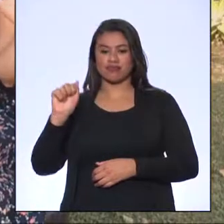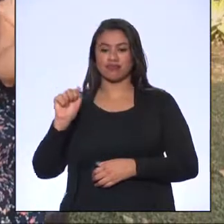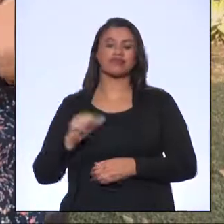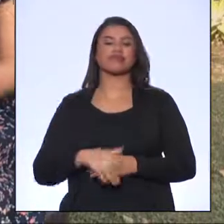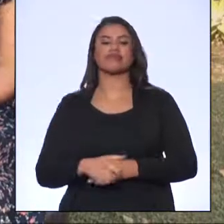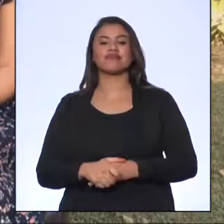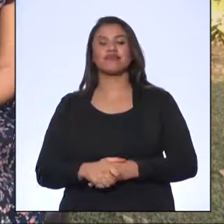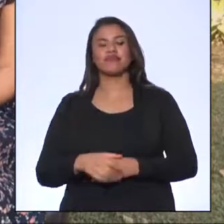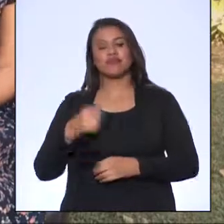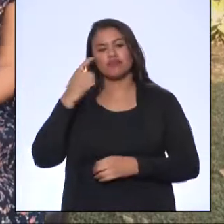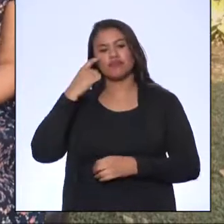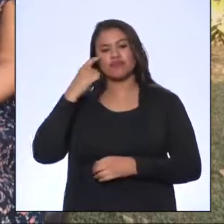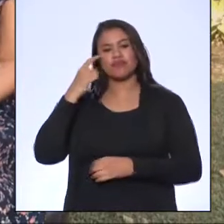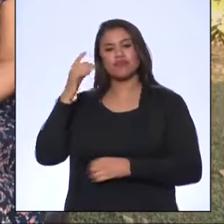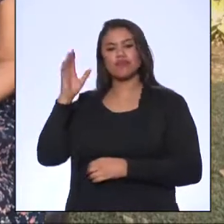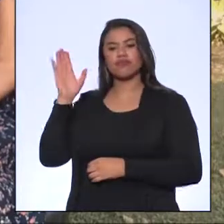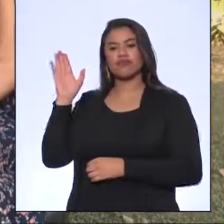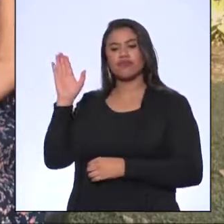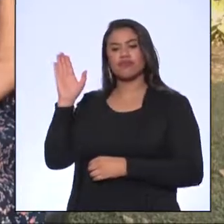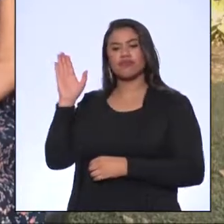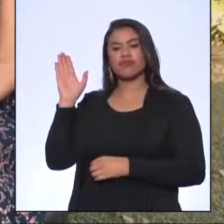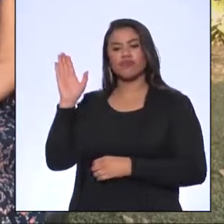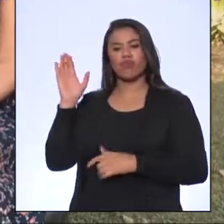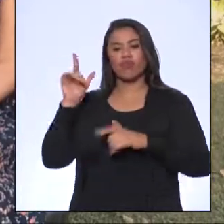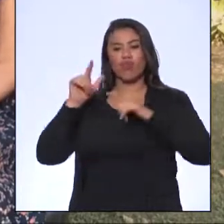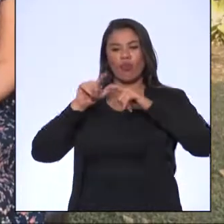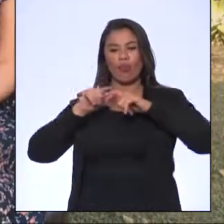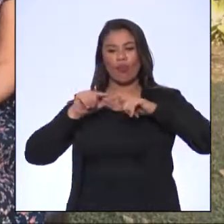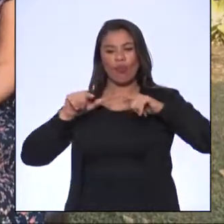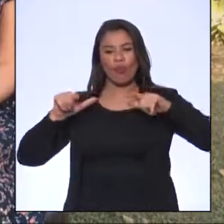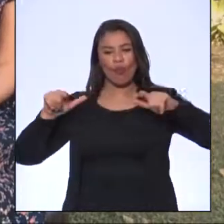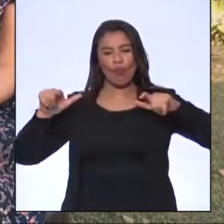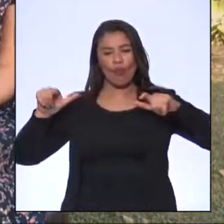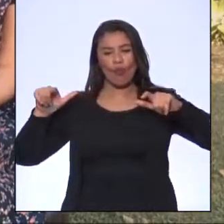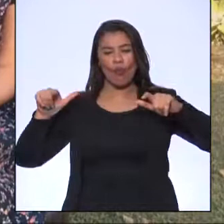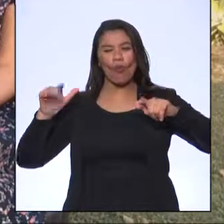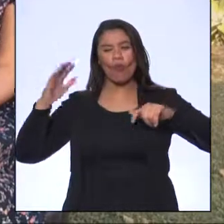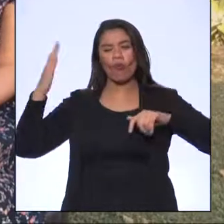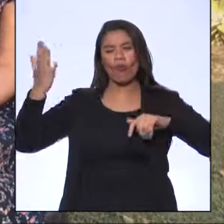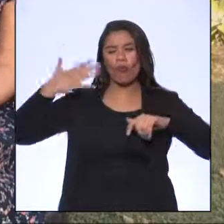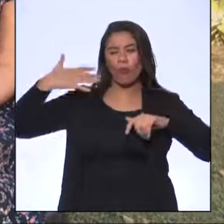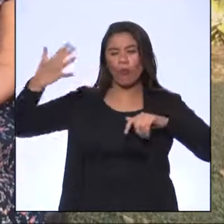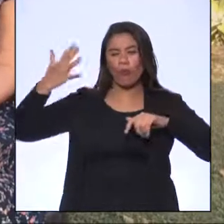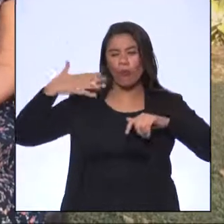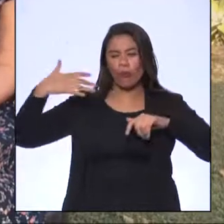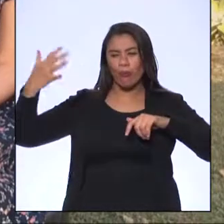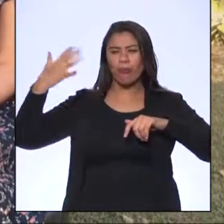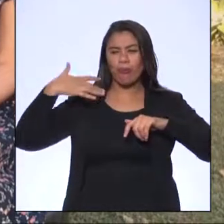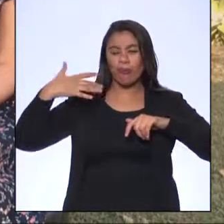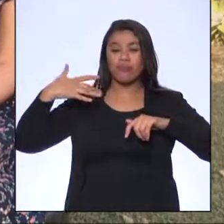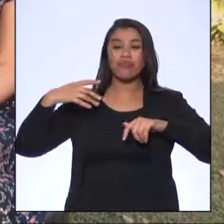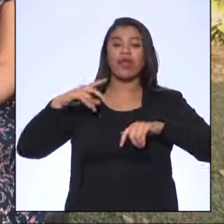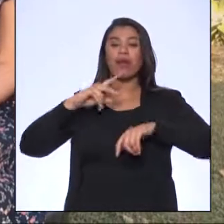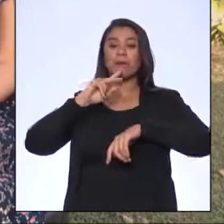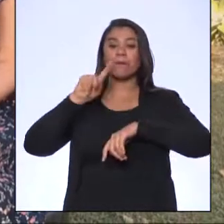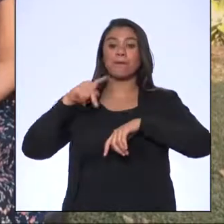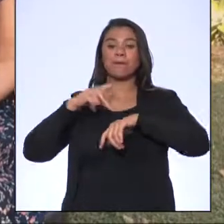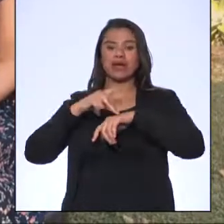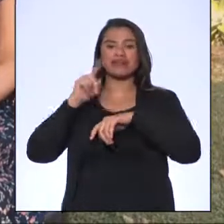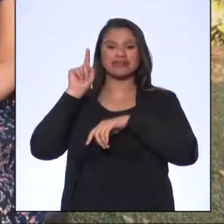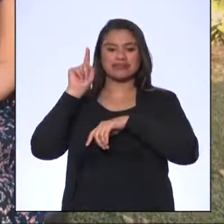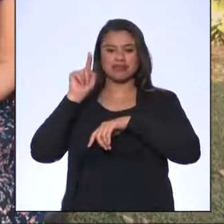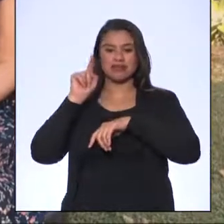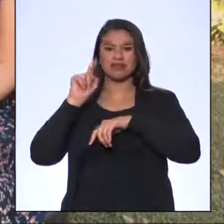porção mais clara. Por diversos motivos, os países localizados nessa região têm